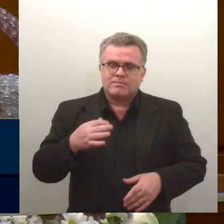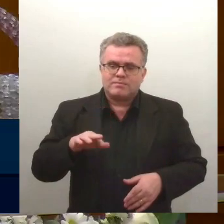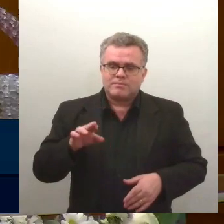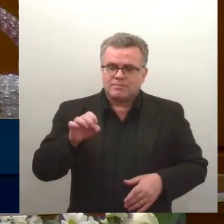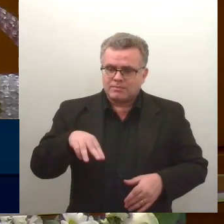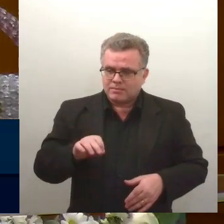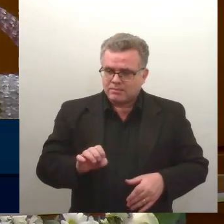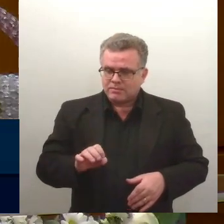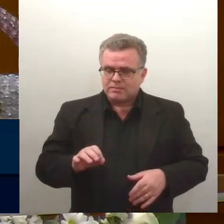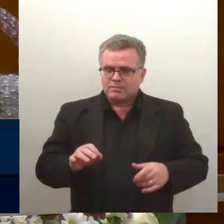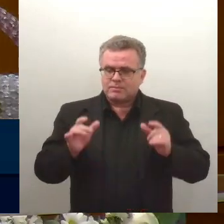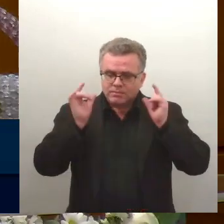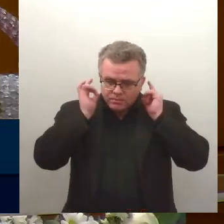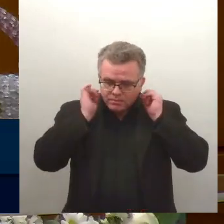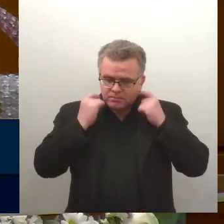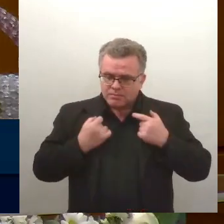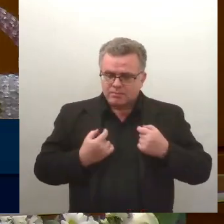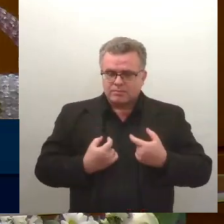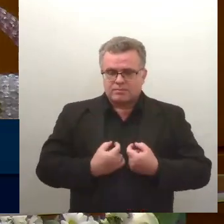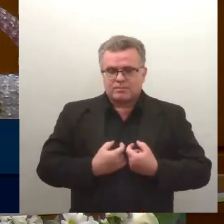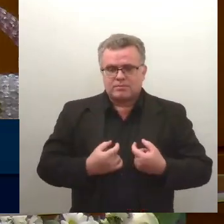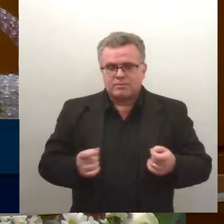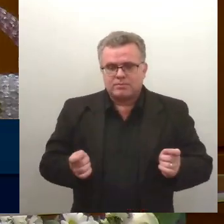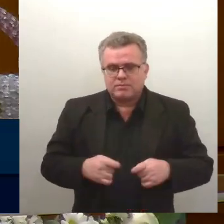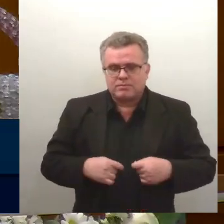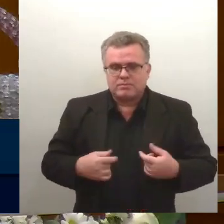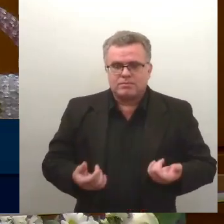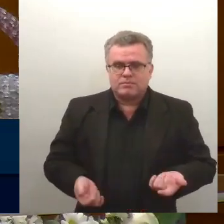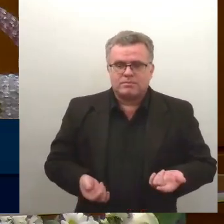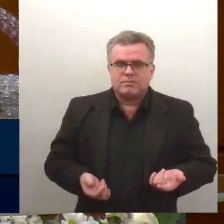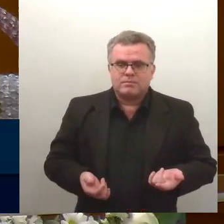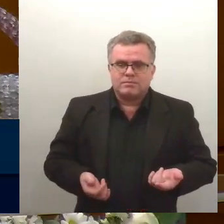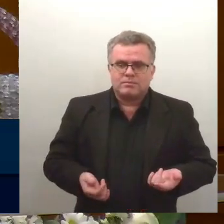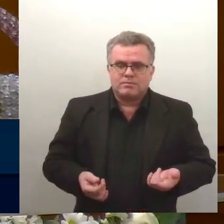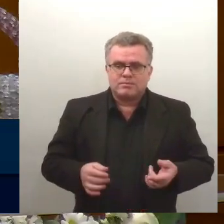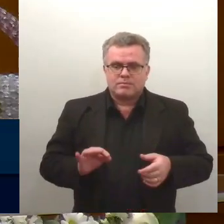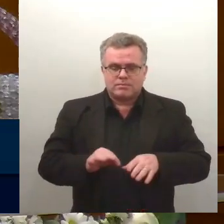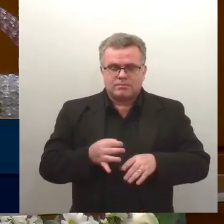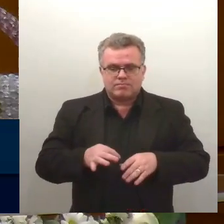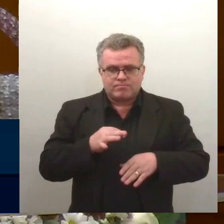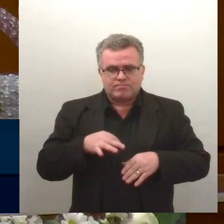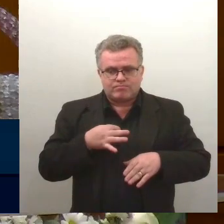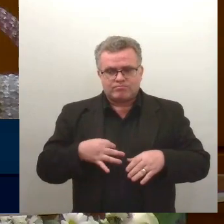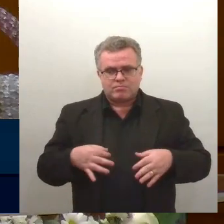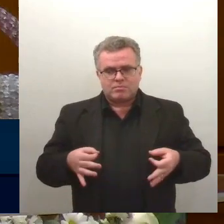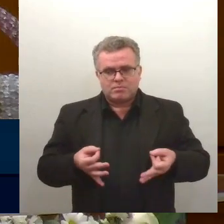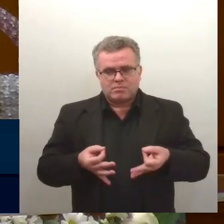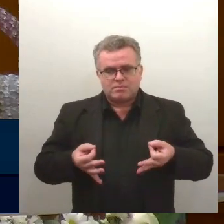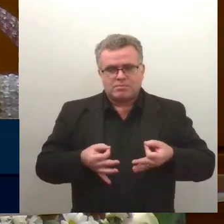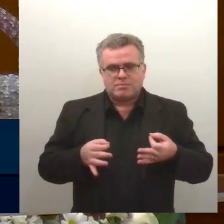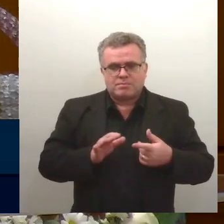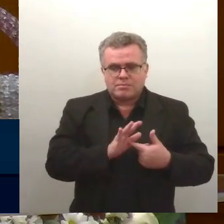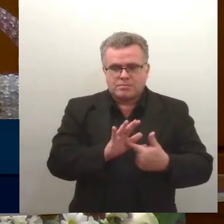e também renda, porque eu sempre gosto, né, de valorizar o artesanato. Estou muito feliz que